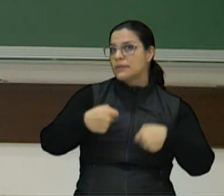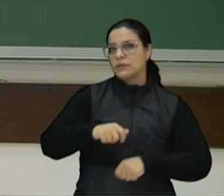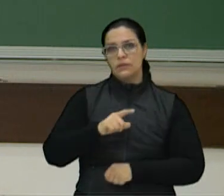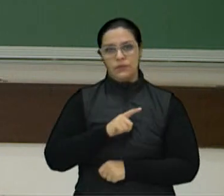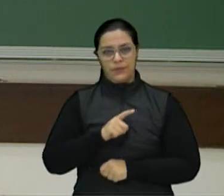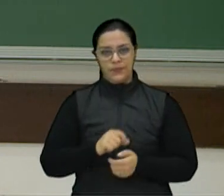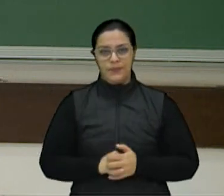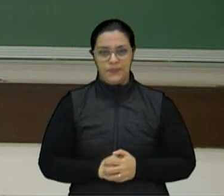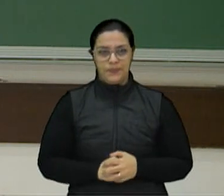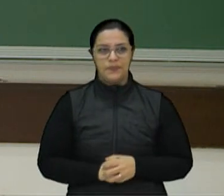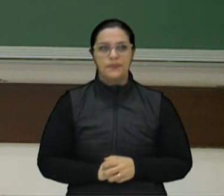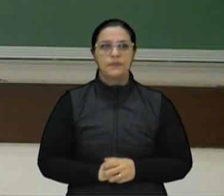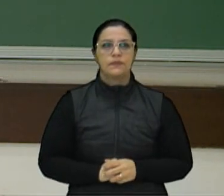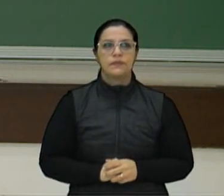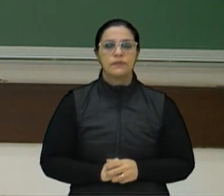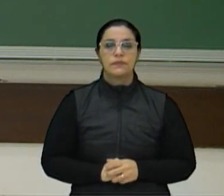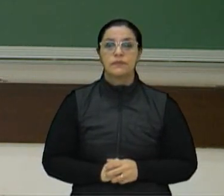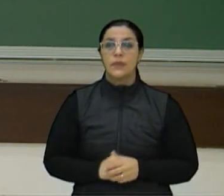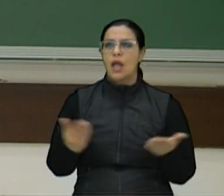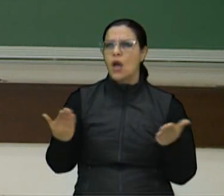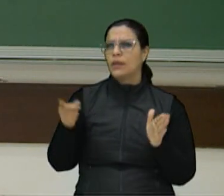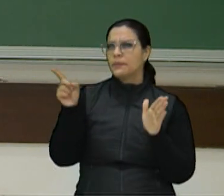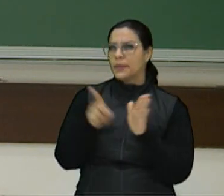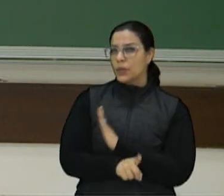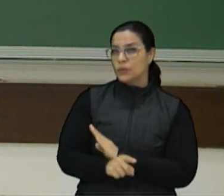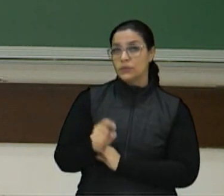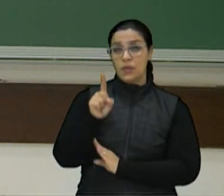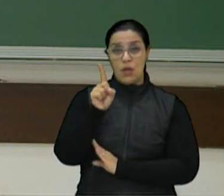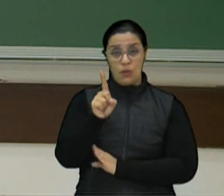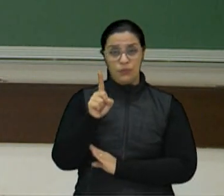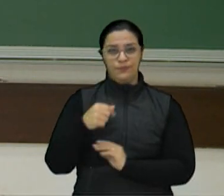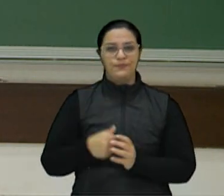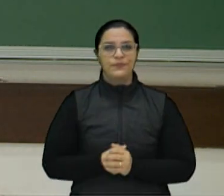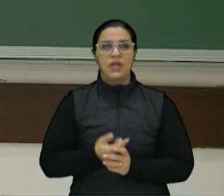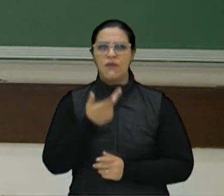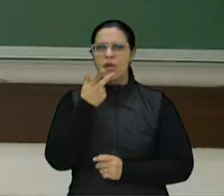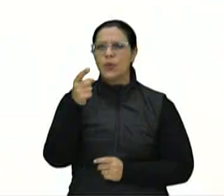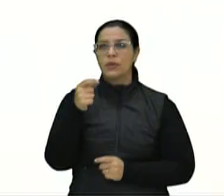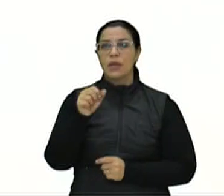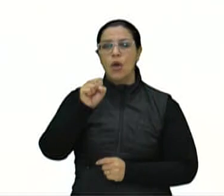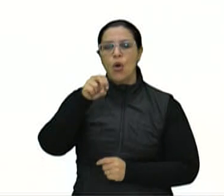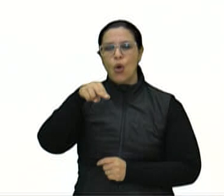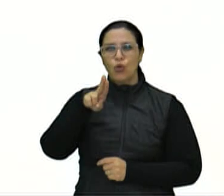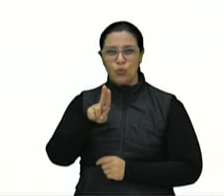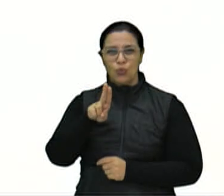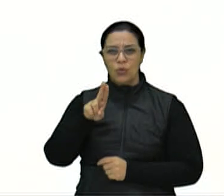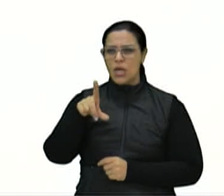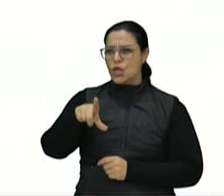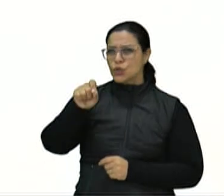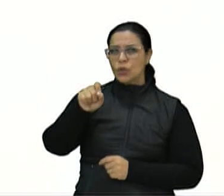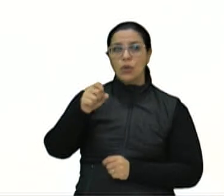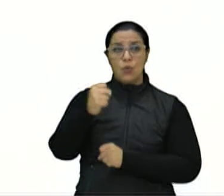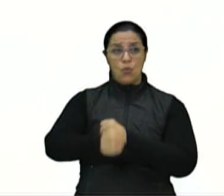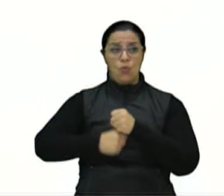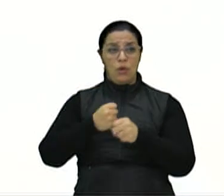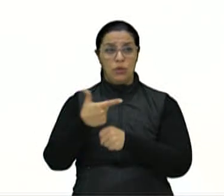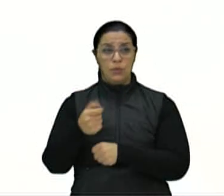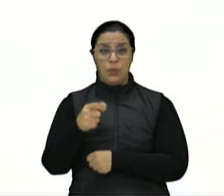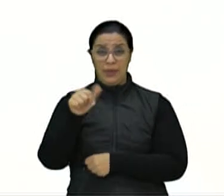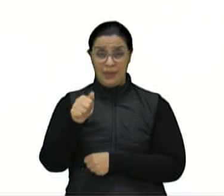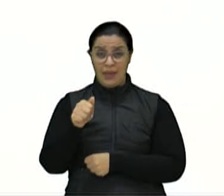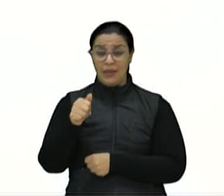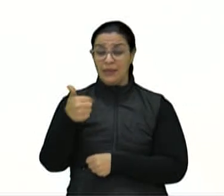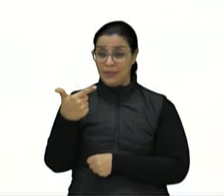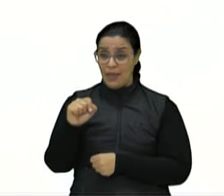ter. Olha essa questão para você construir uma ideia aí. A ONU escolheu o ano de 2010 como o